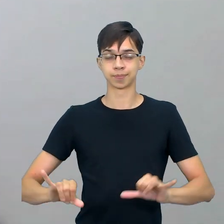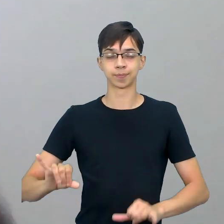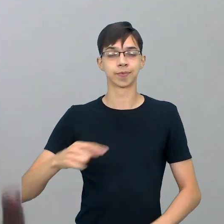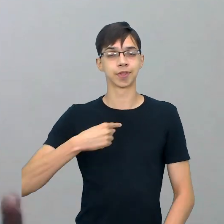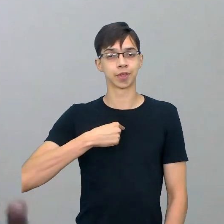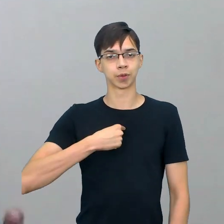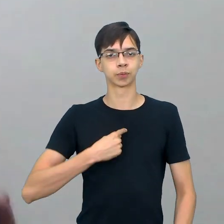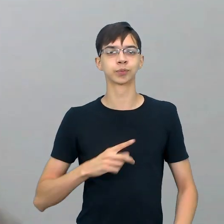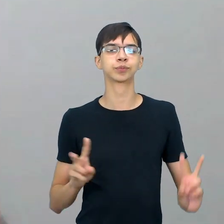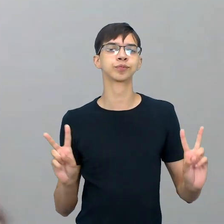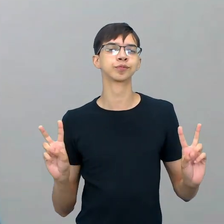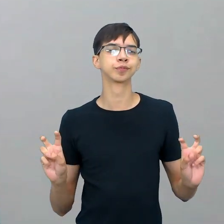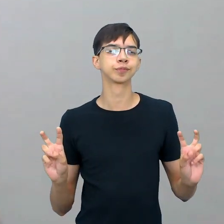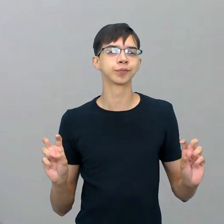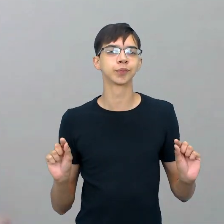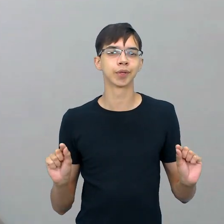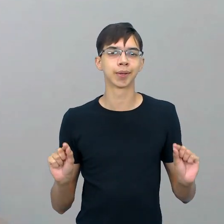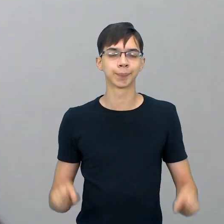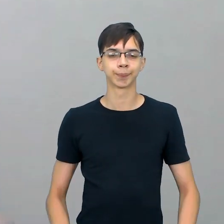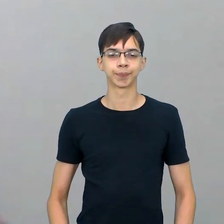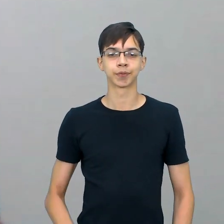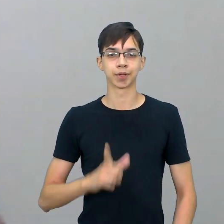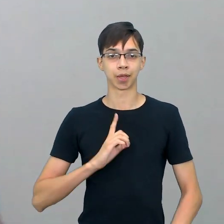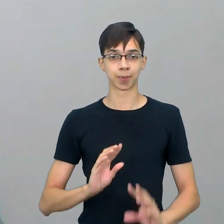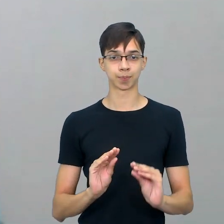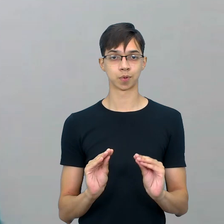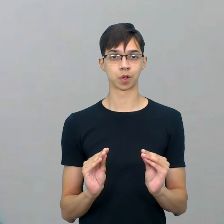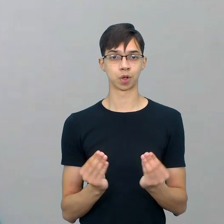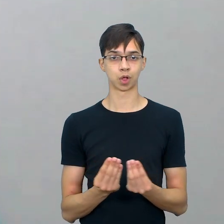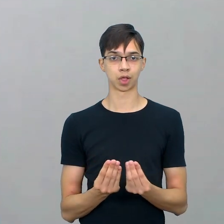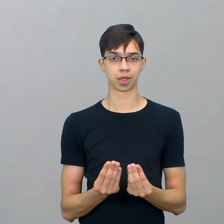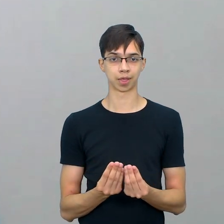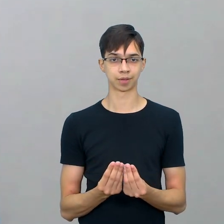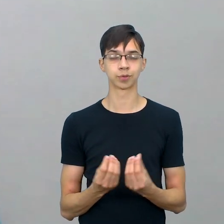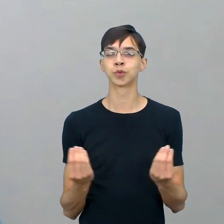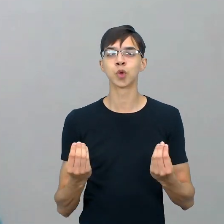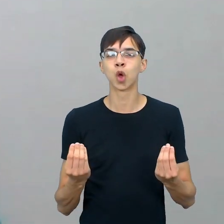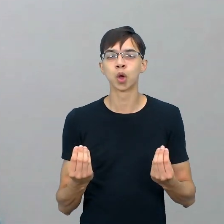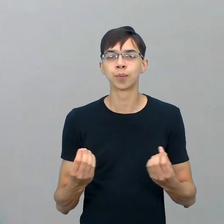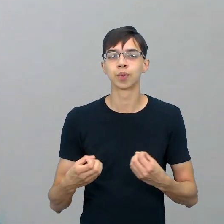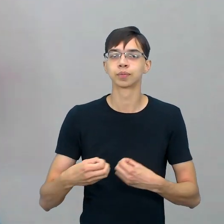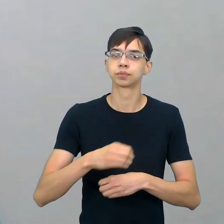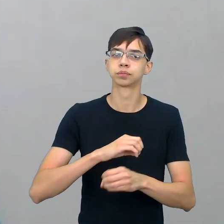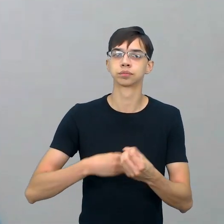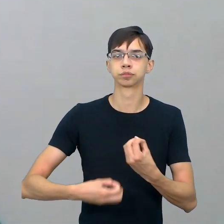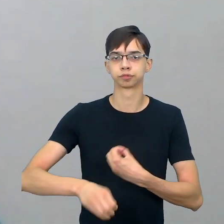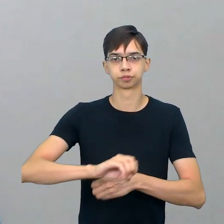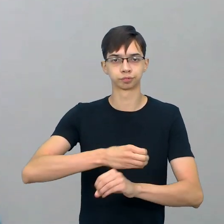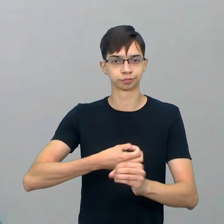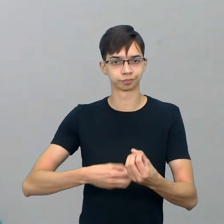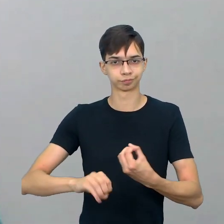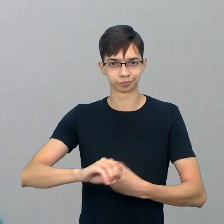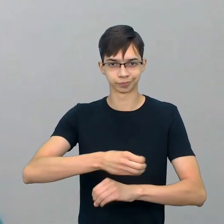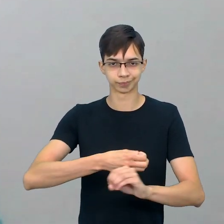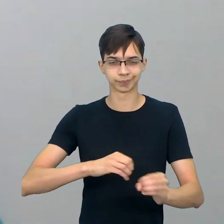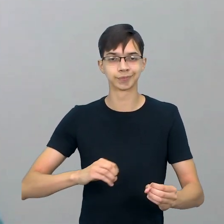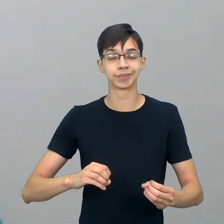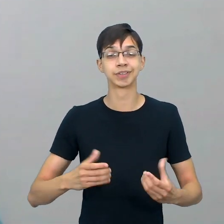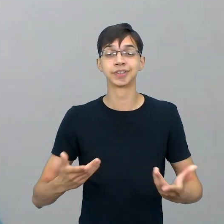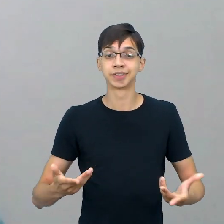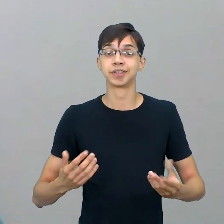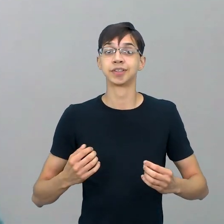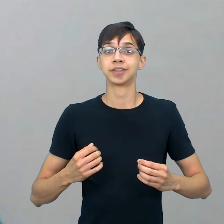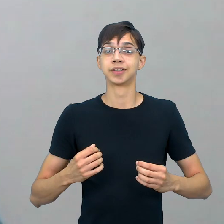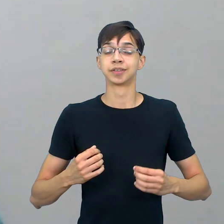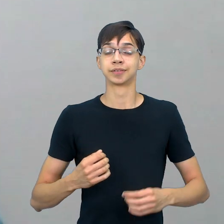aquelas questões das moléculas, como que as moléculas interagem entre si. E tudo isso vai culminar num artigo que os